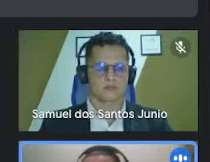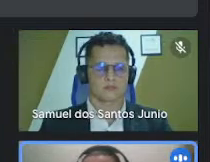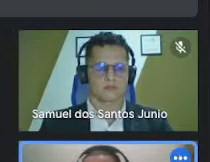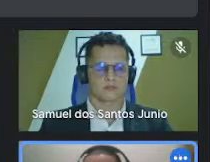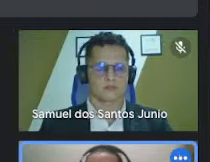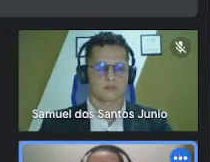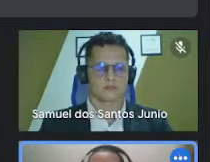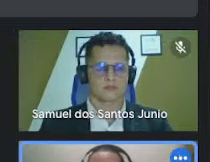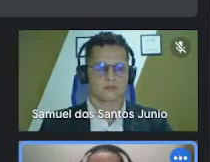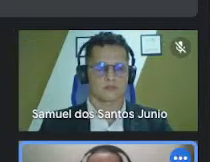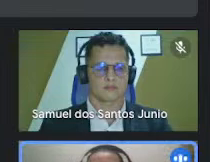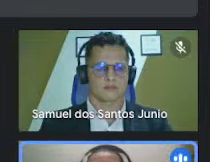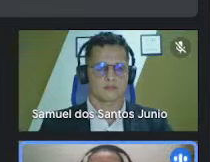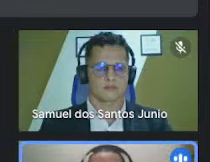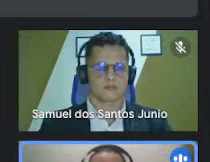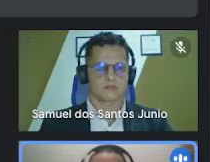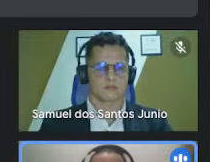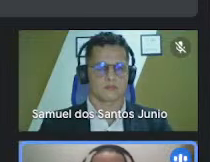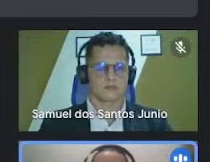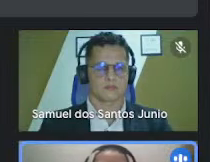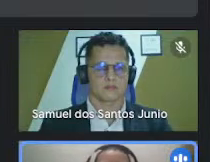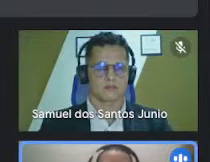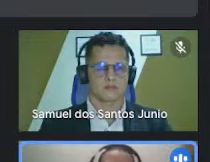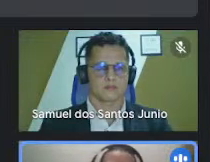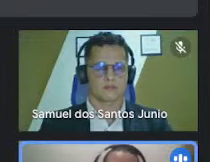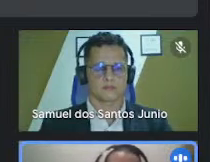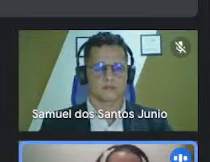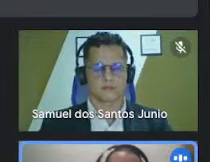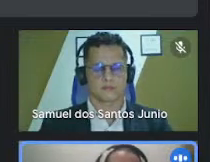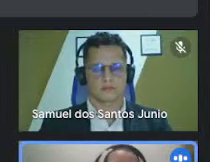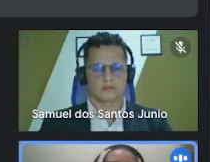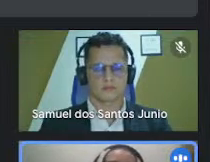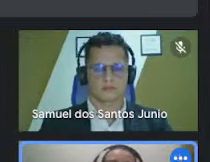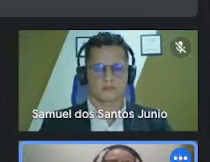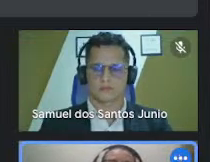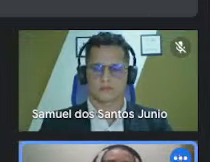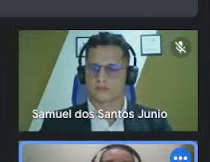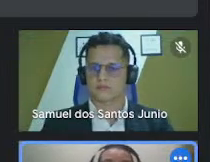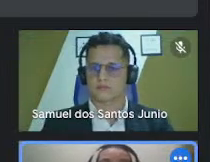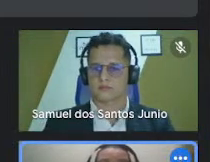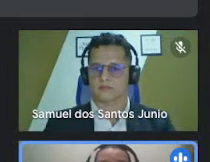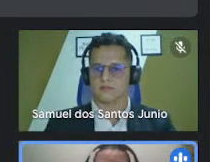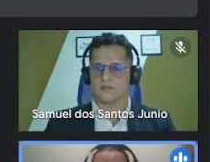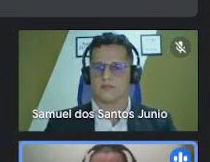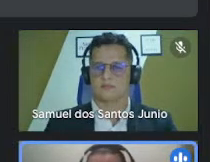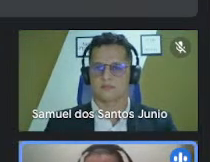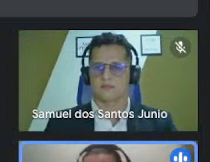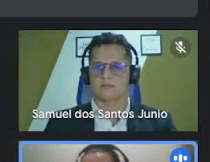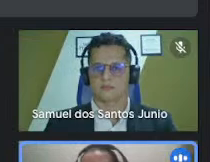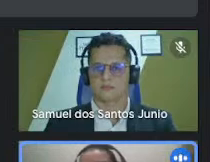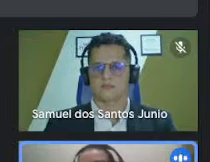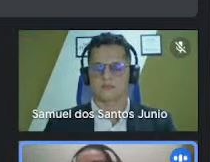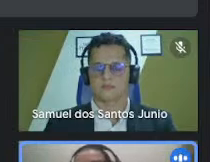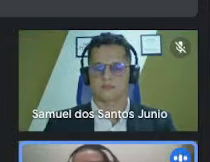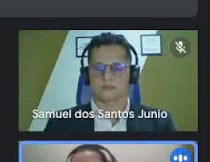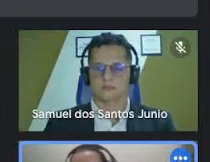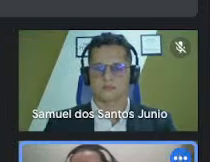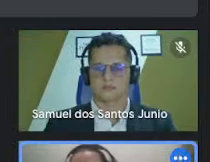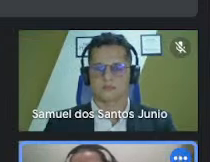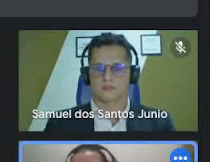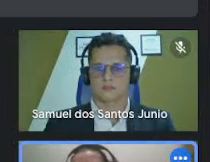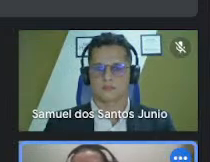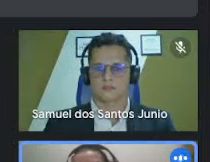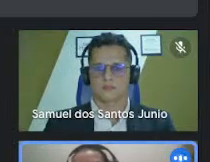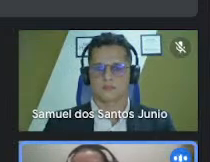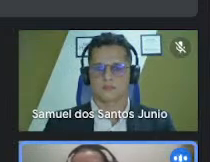de pesquisa, você deve entrar, acessar essas normas, elas estão no nosso site, depois eu vou mostrar para